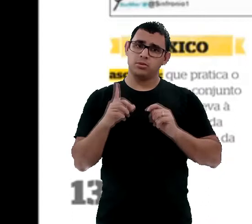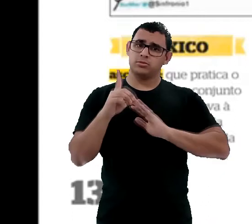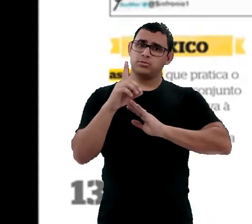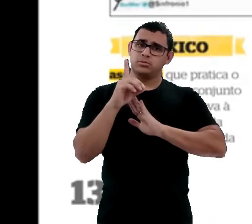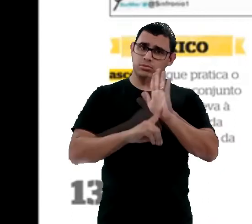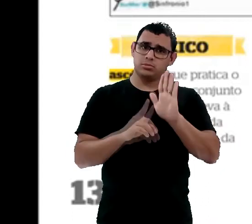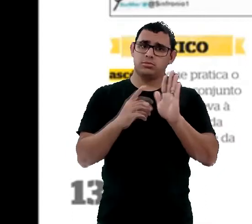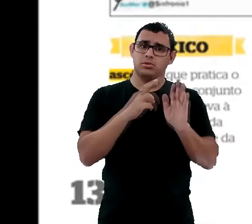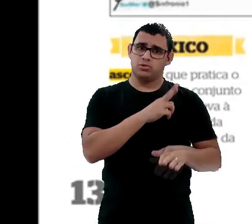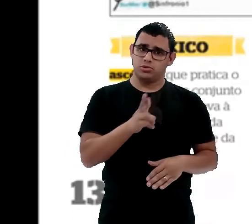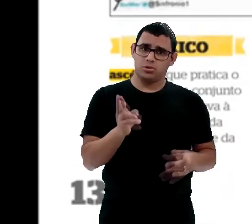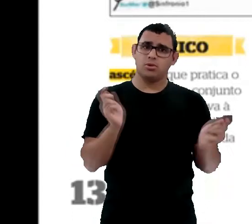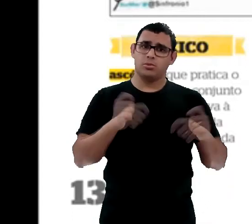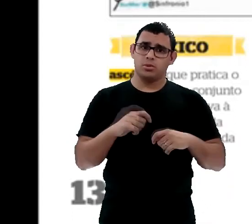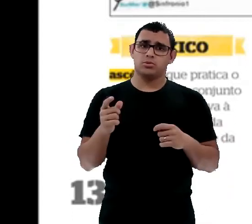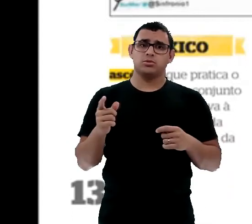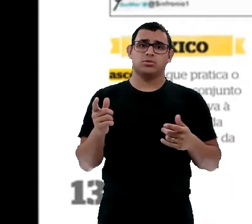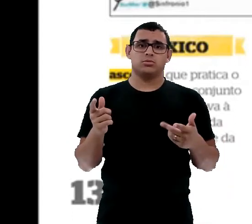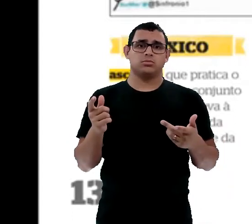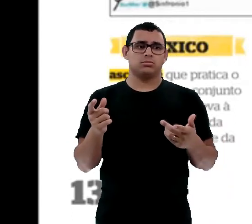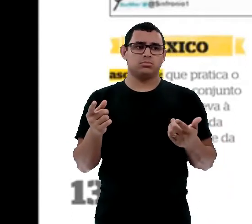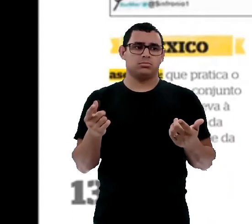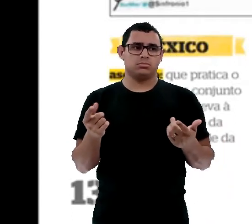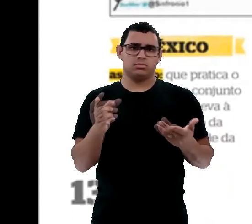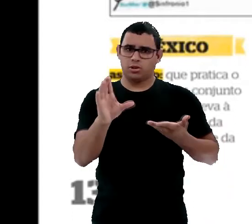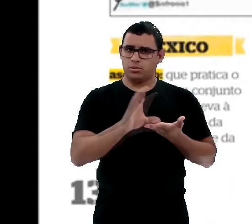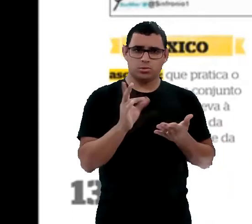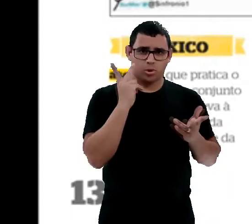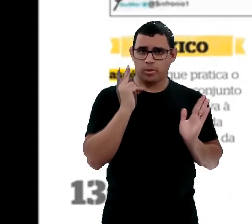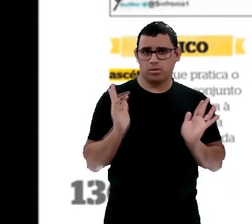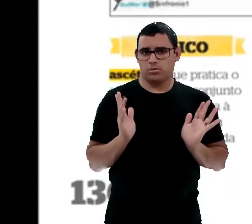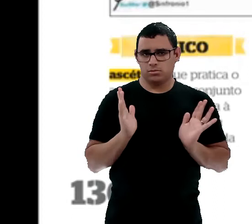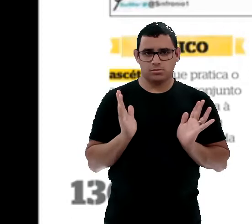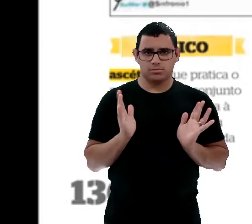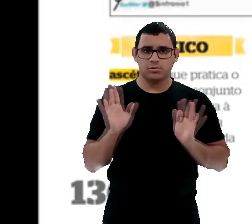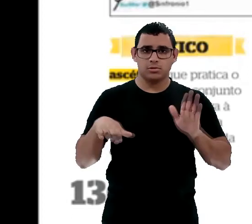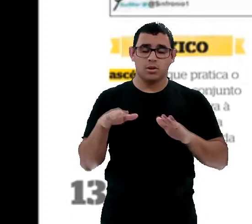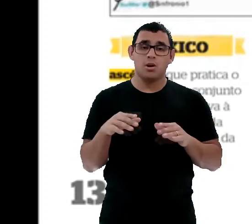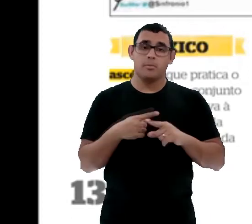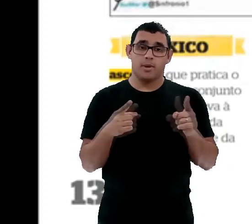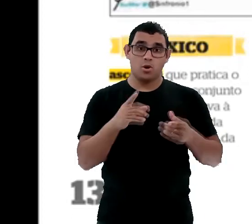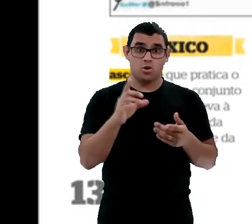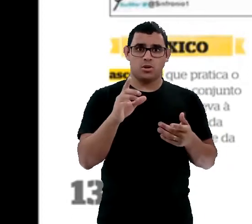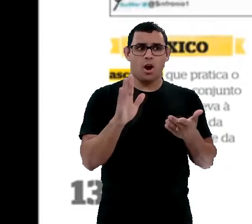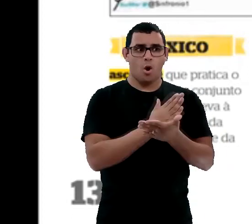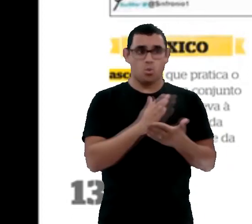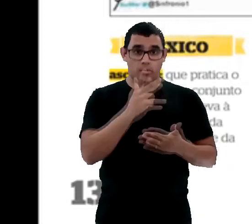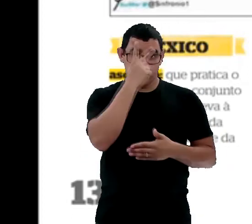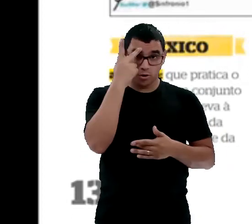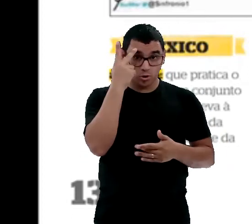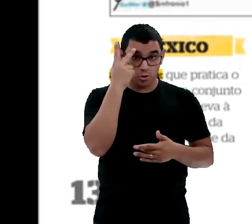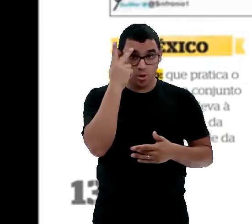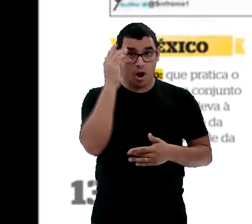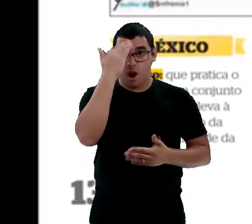o encontro formador da sociedade capitalista perdeu esse sentido de ter a religião no meio. E simplesmente, hoje, a